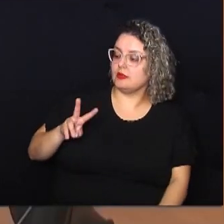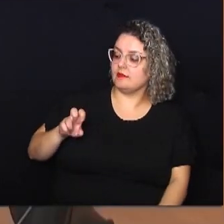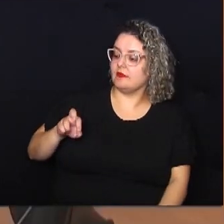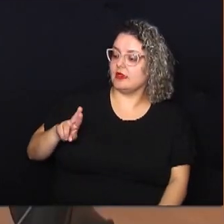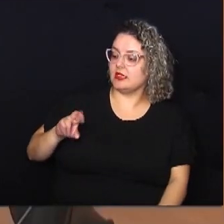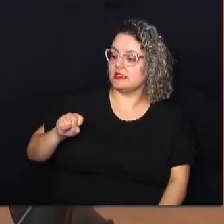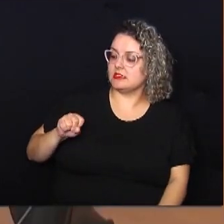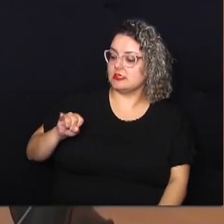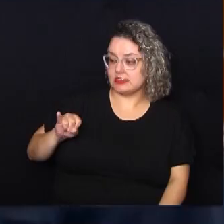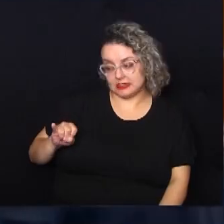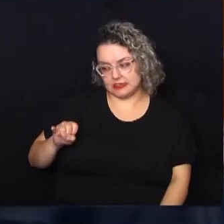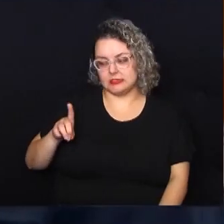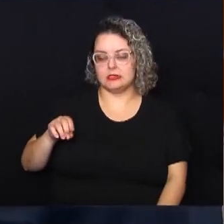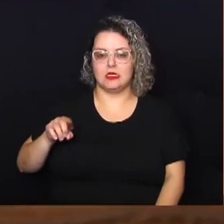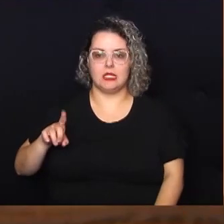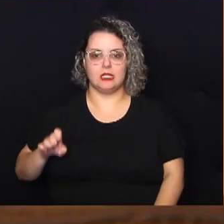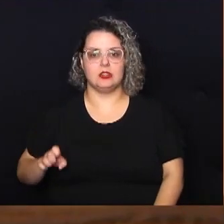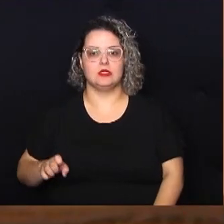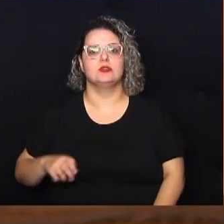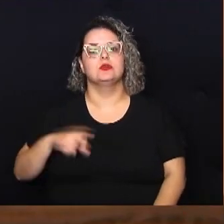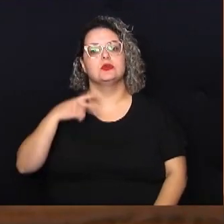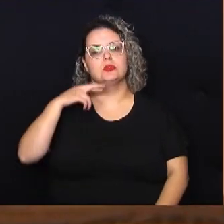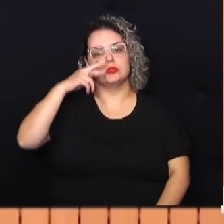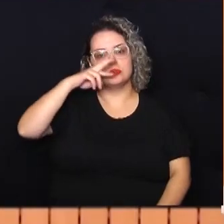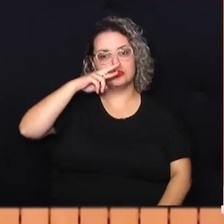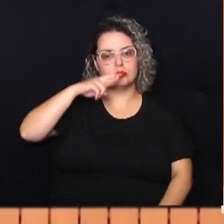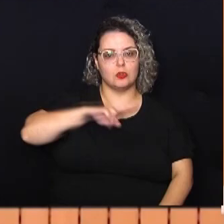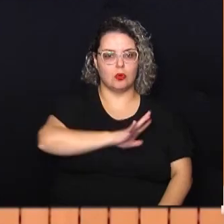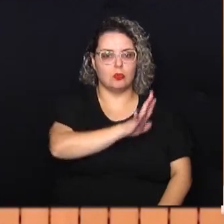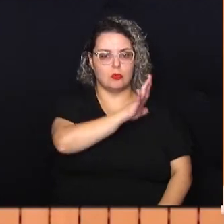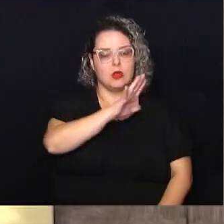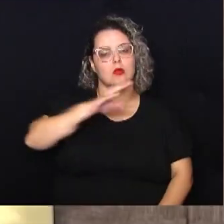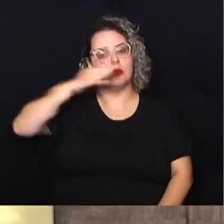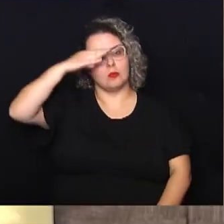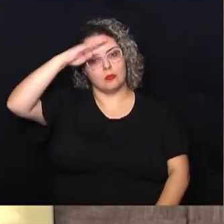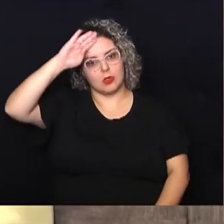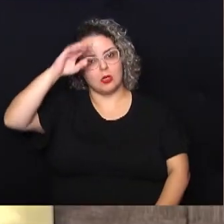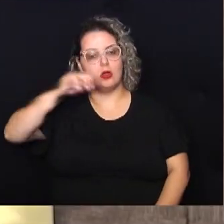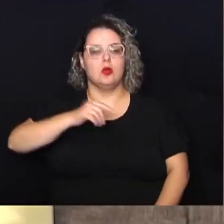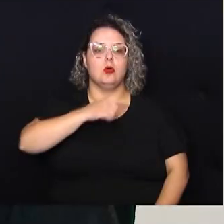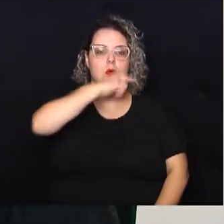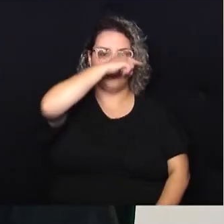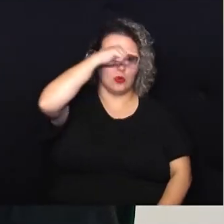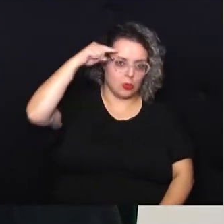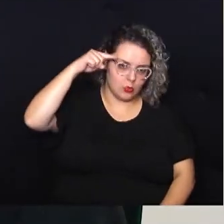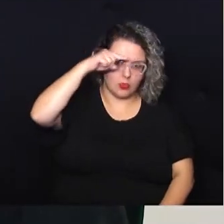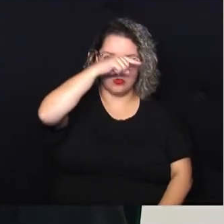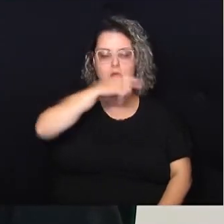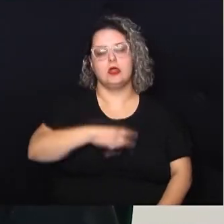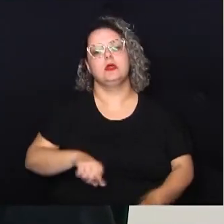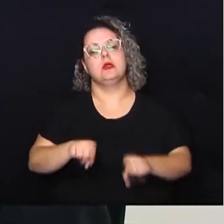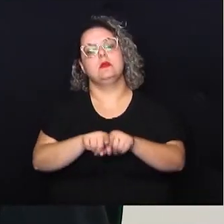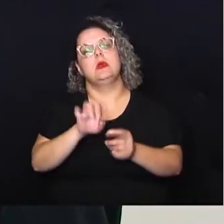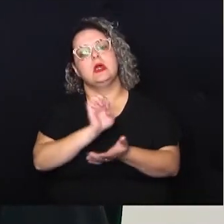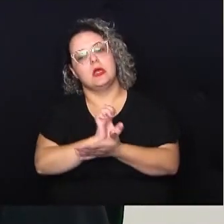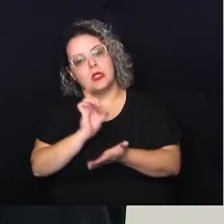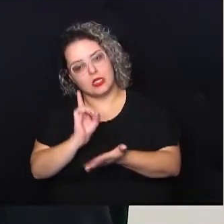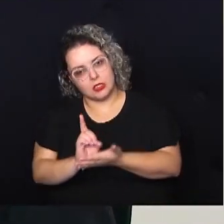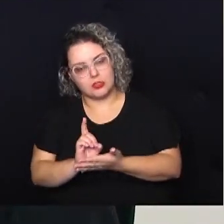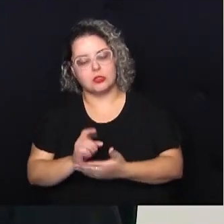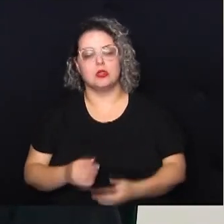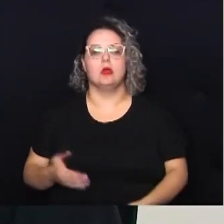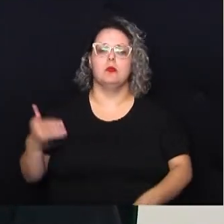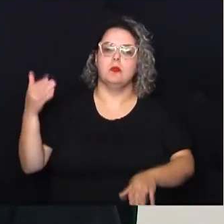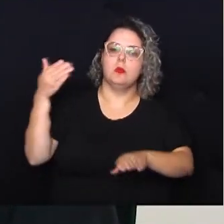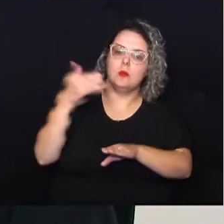Completam o colegiado os vereadores Rubens Gás, Marcelo da Farmácia, Otto Alejandro e Edson Ribeiro. Também participou a